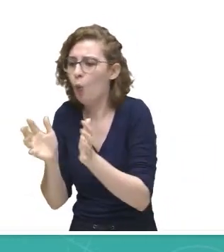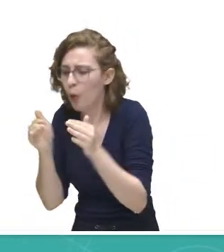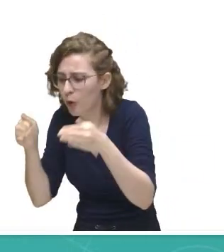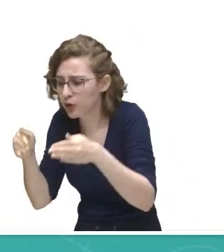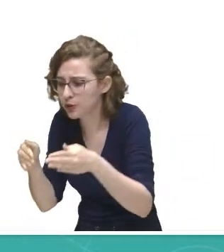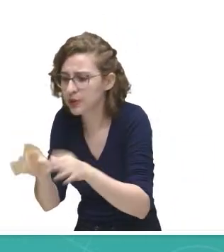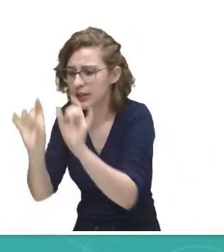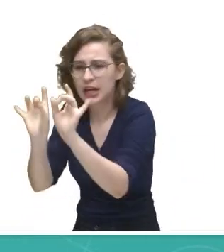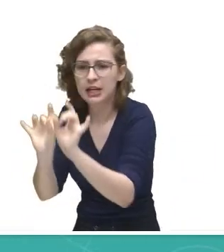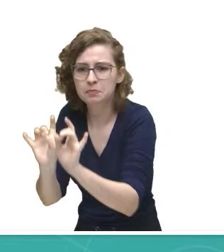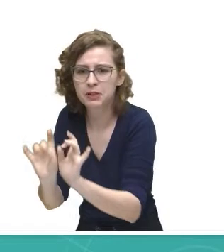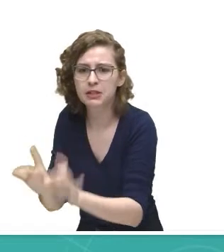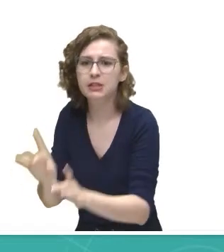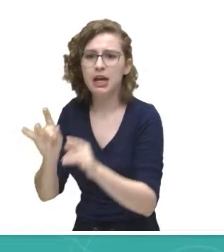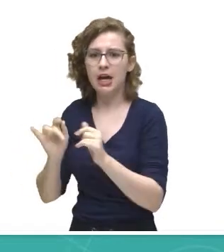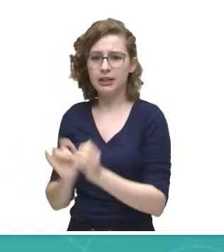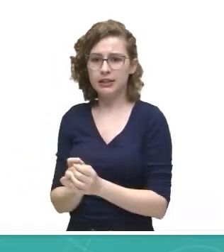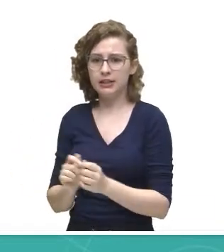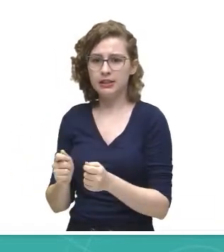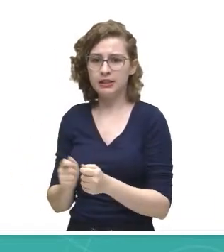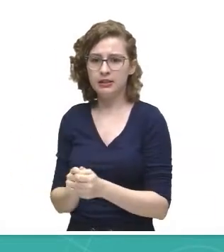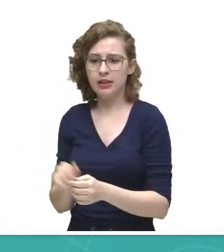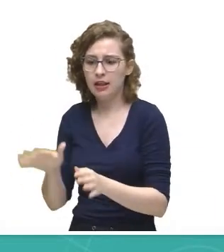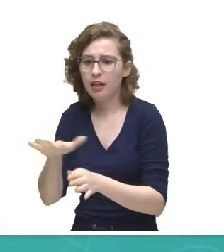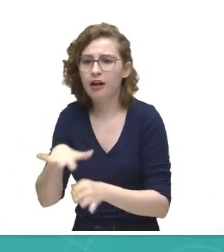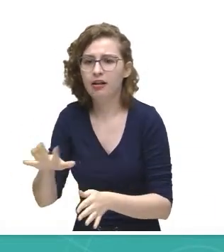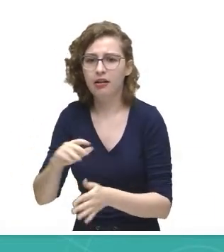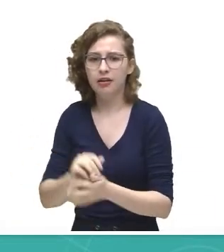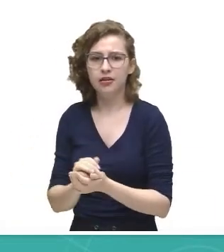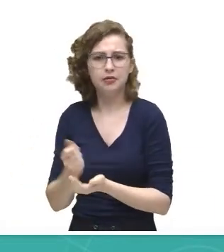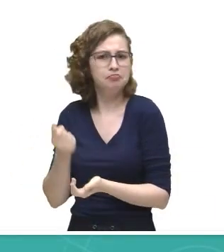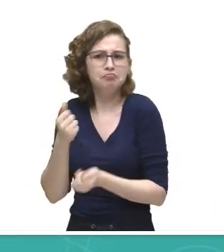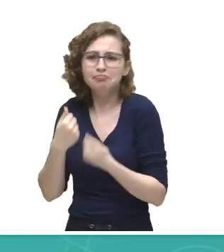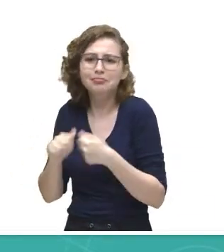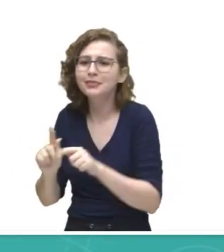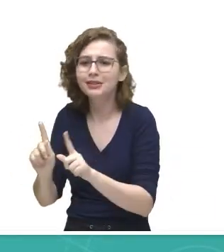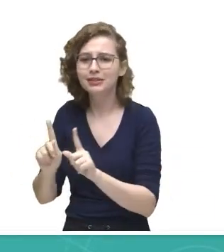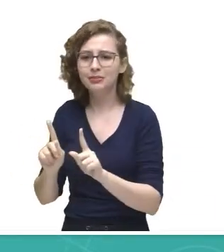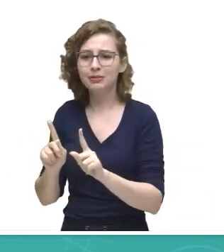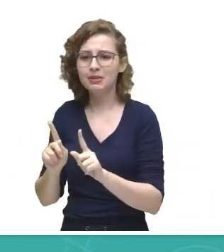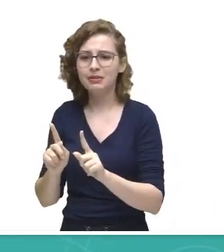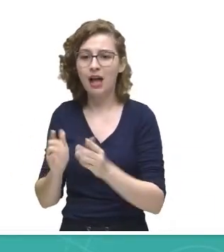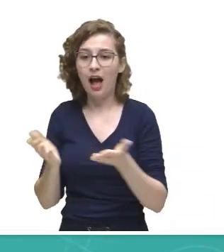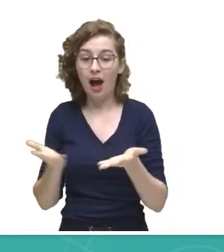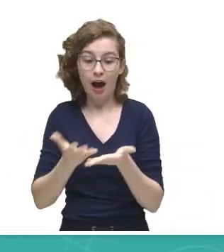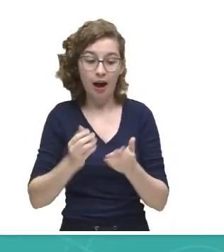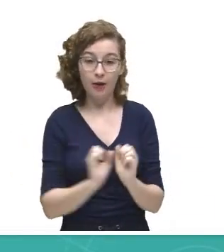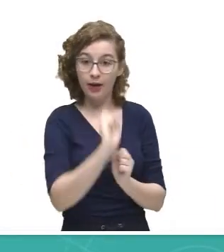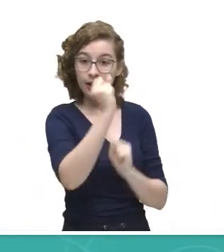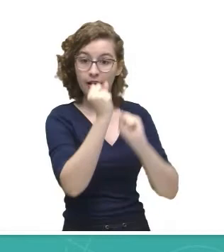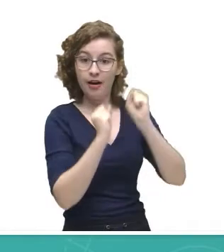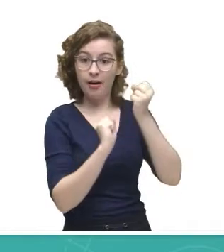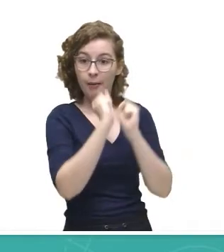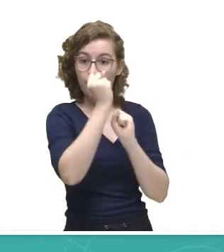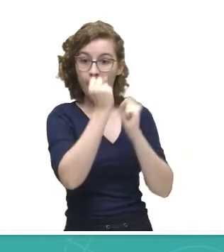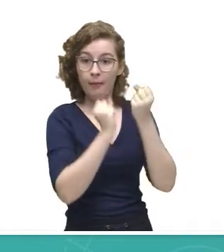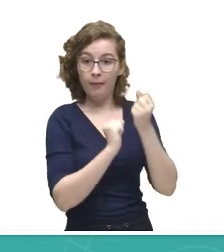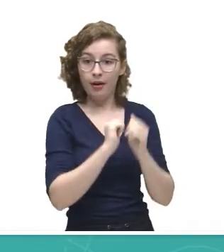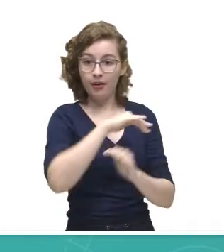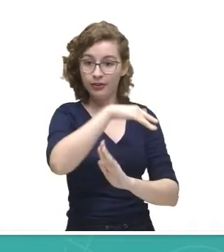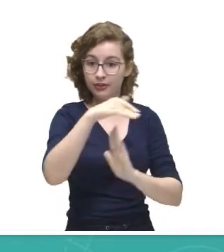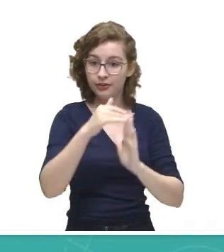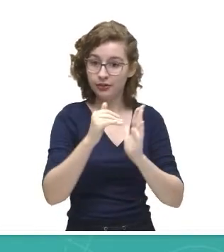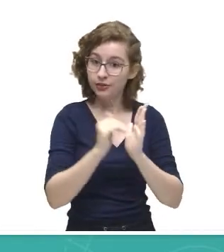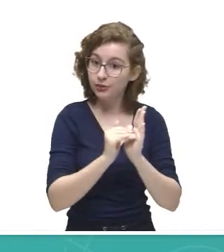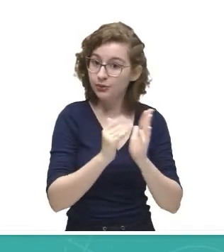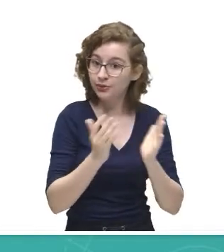Não precisava ter o tinteiro, não precisava ter o sapateiro. Agora a máquina vai fazer, vai ter a divisão de